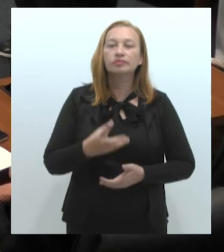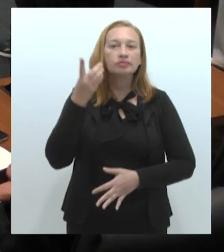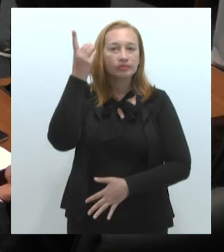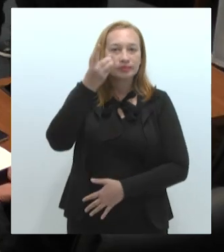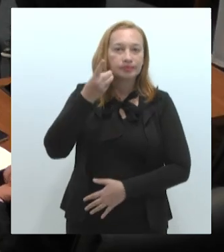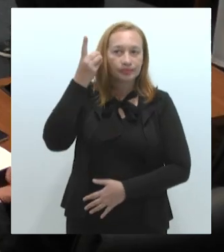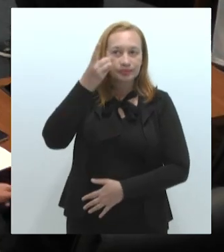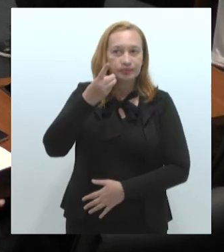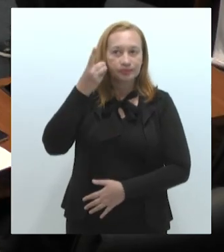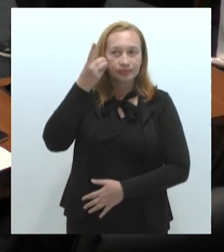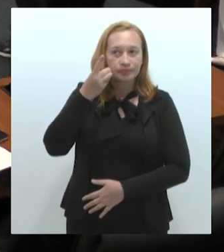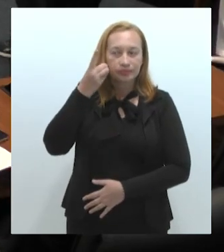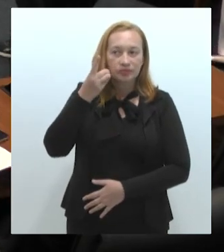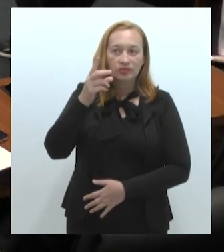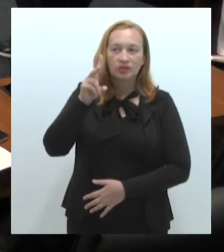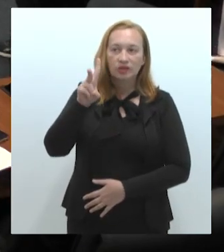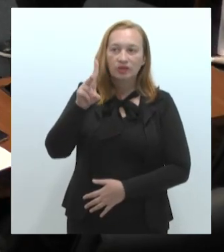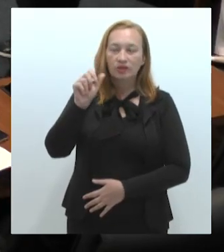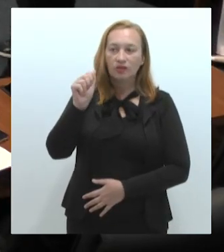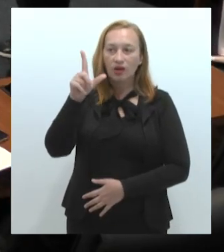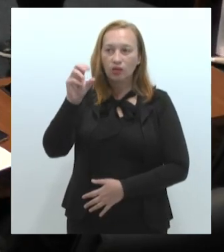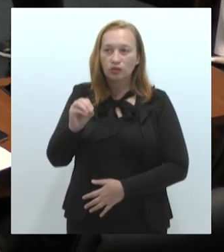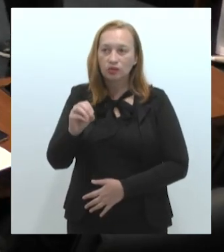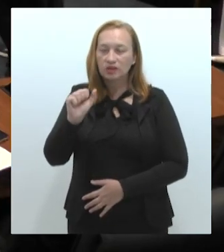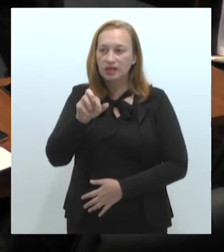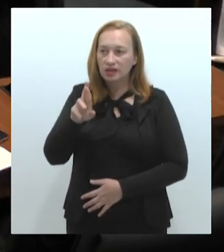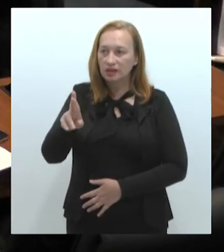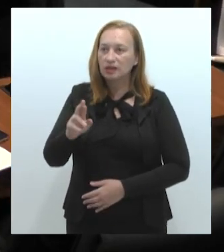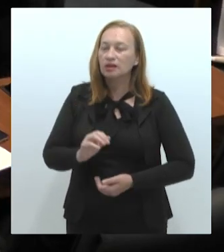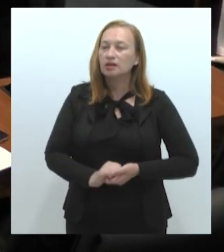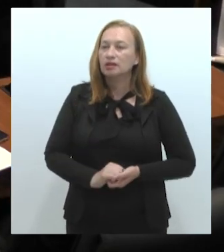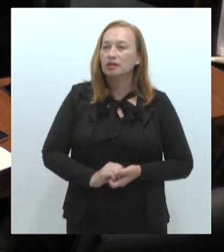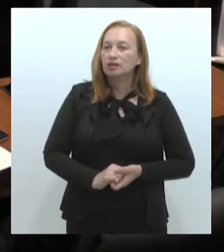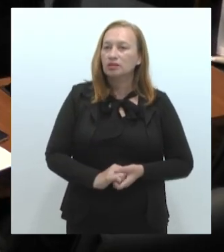Deputado Valceasa, por favor.